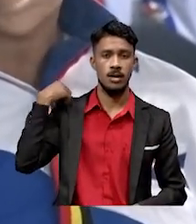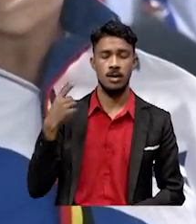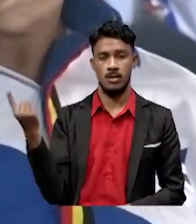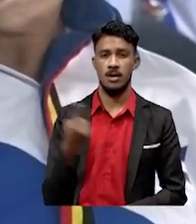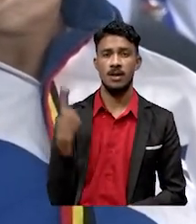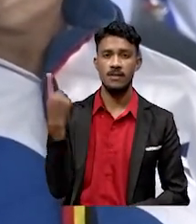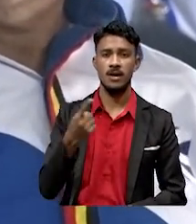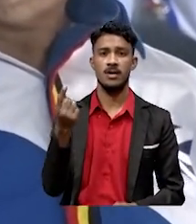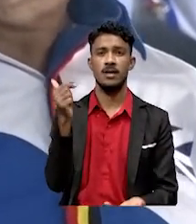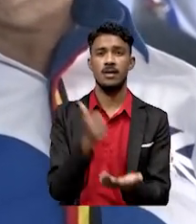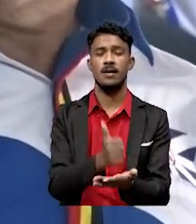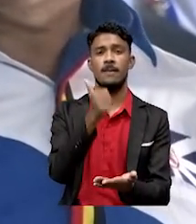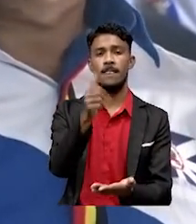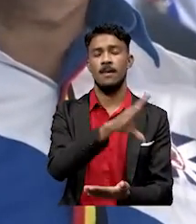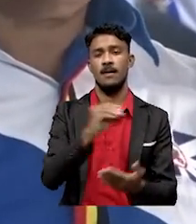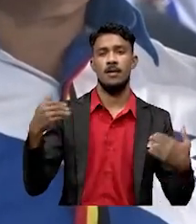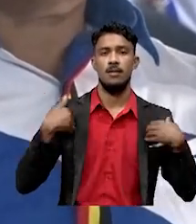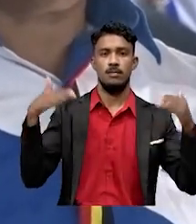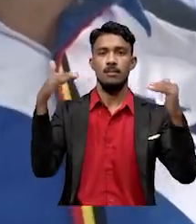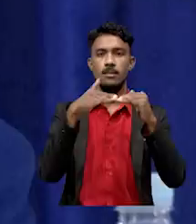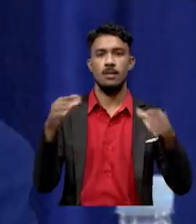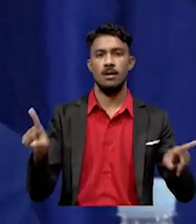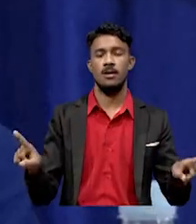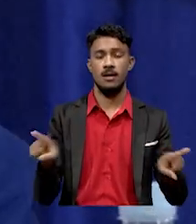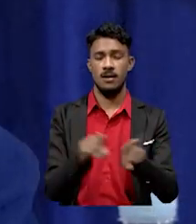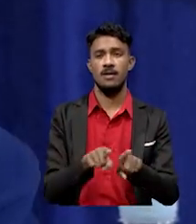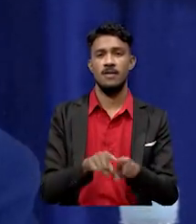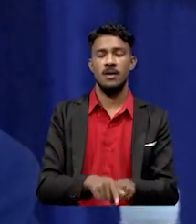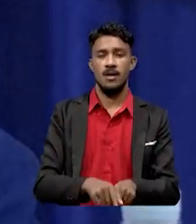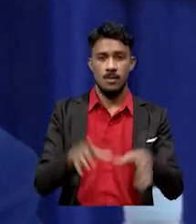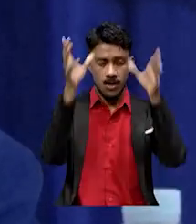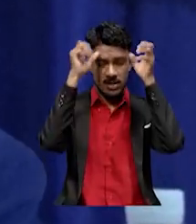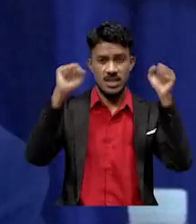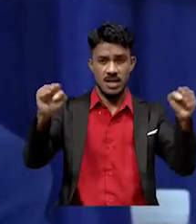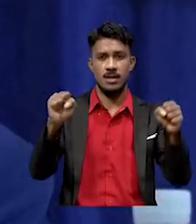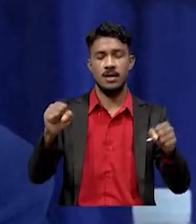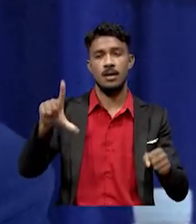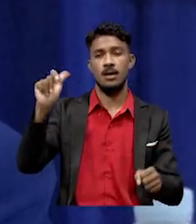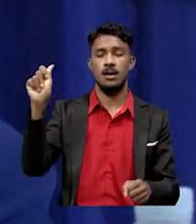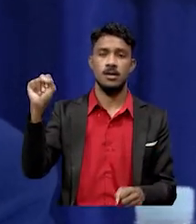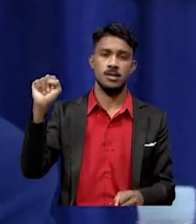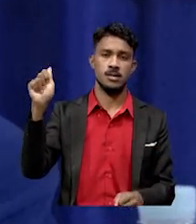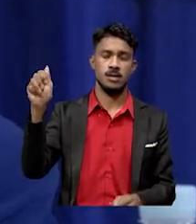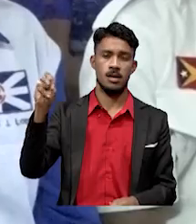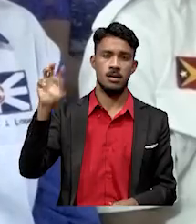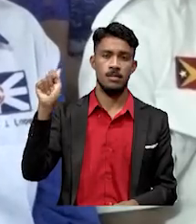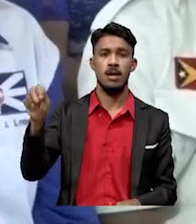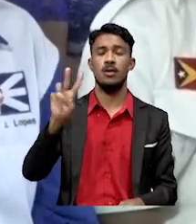que aprovar a conferência. E o presidente da Salma, da Rua do Turbano, e